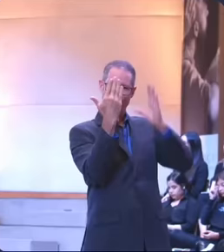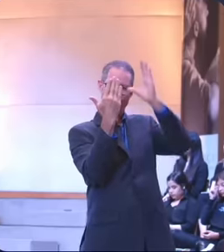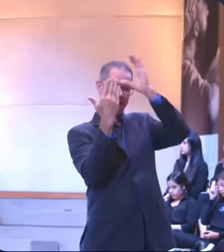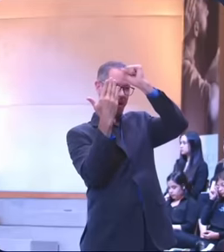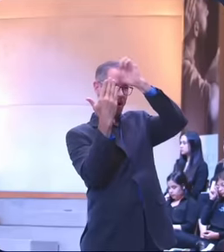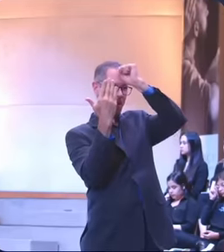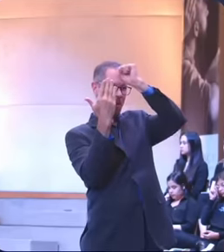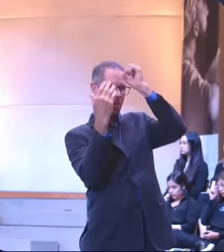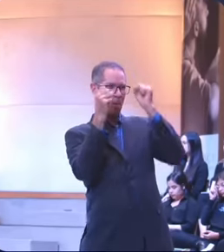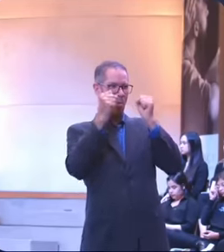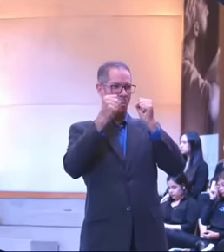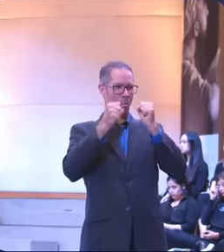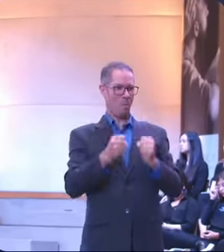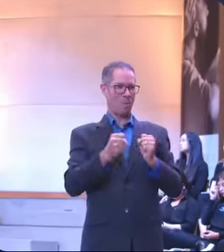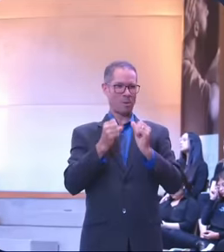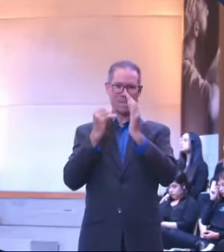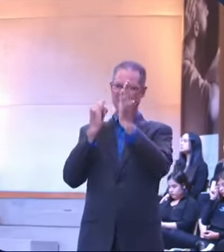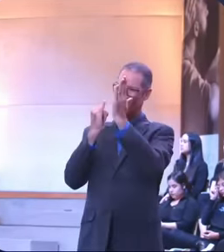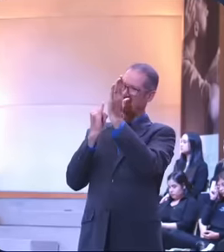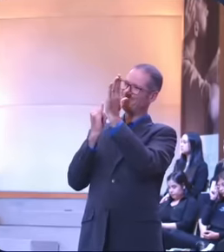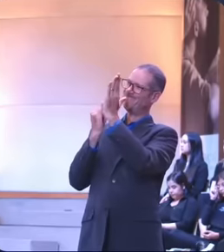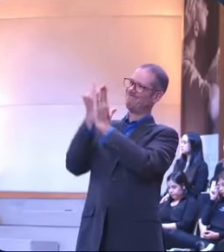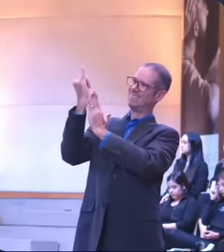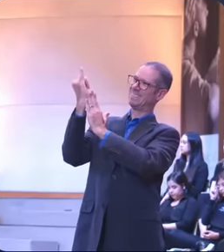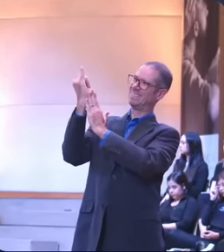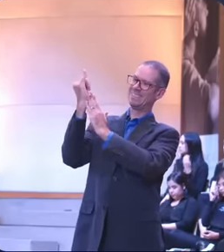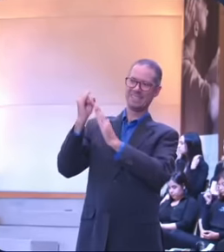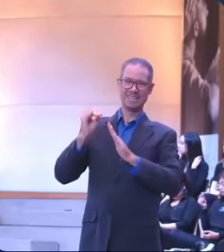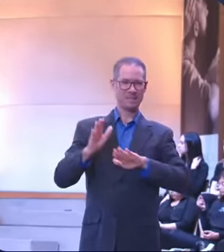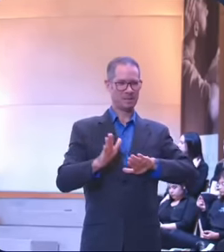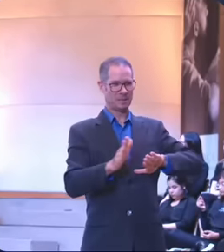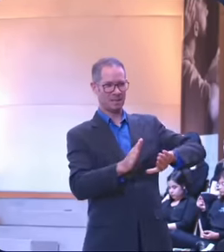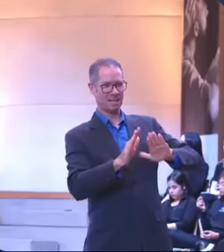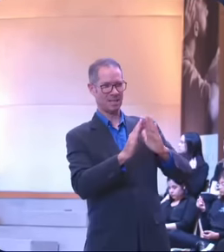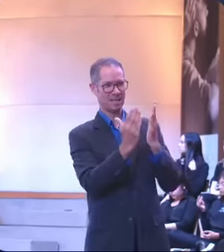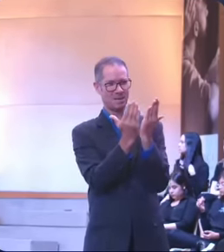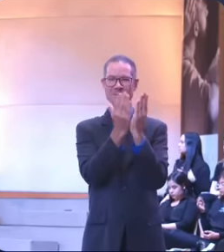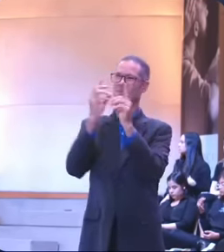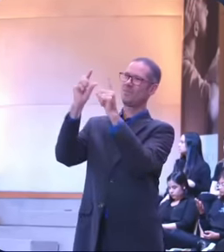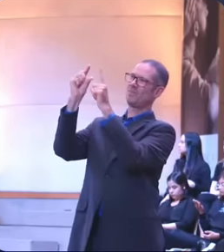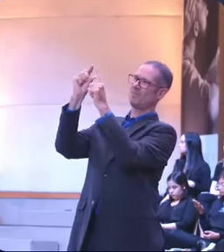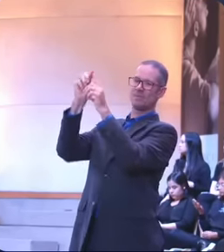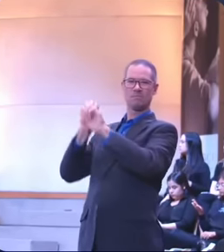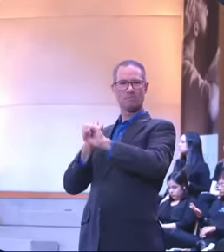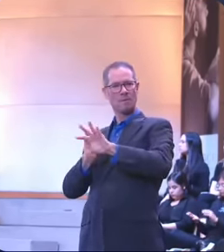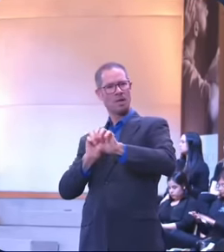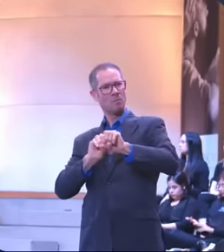aprender o poder da intercessão. Olha só o que a palavra de Deus ensina.